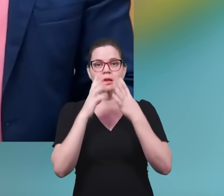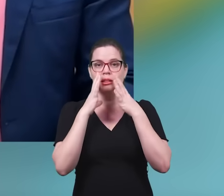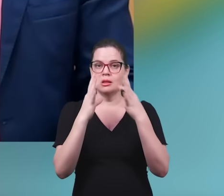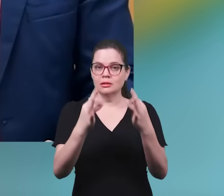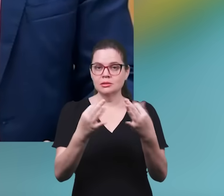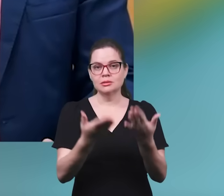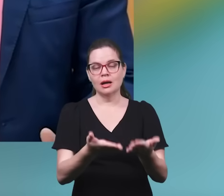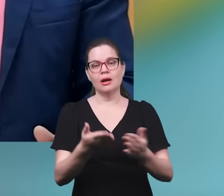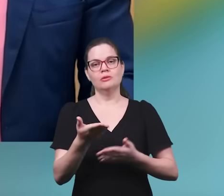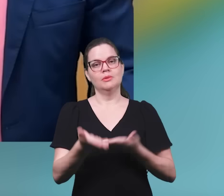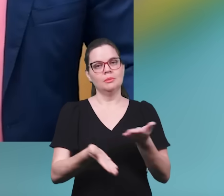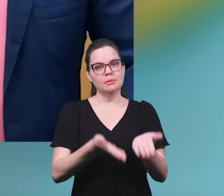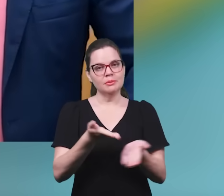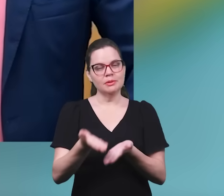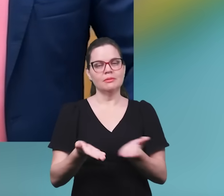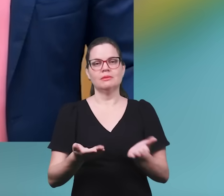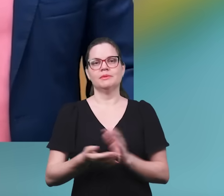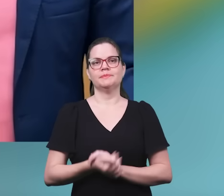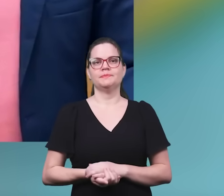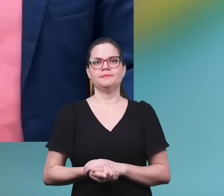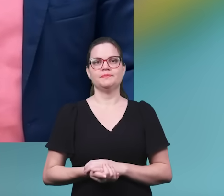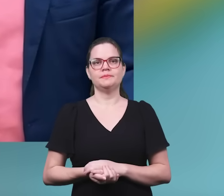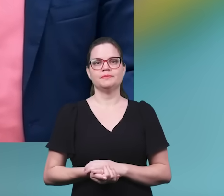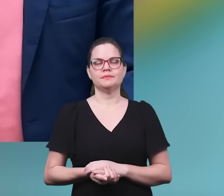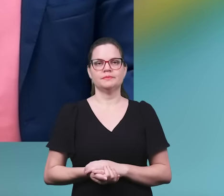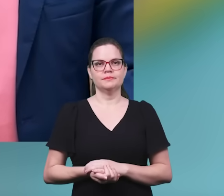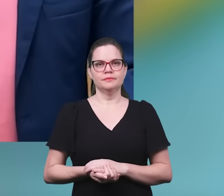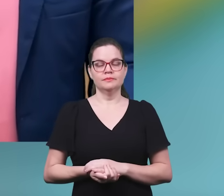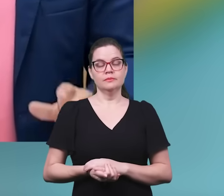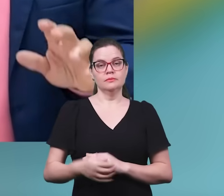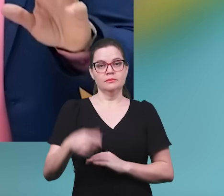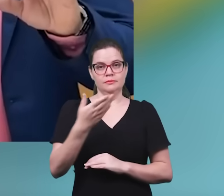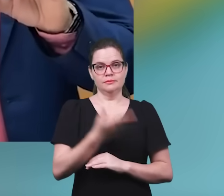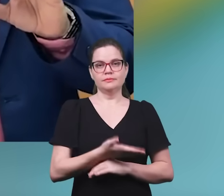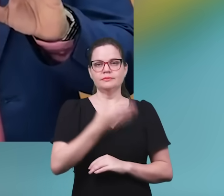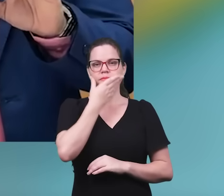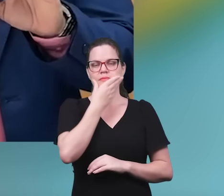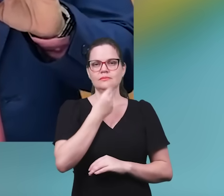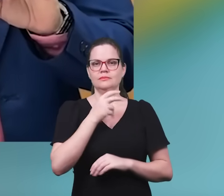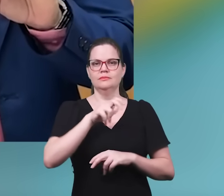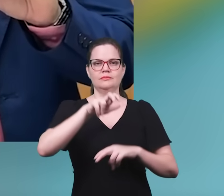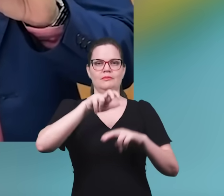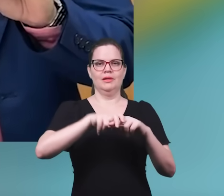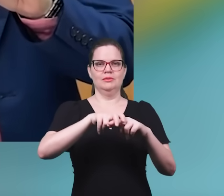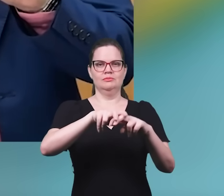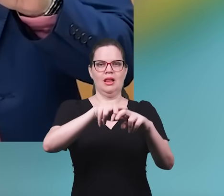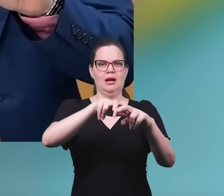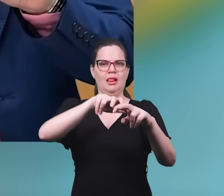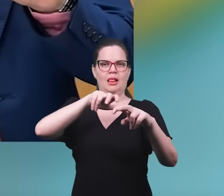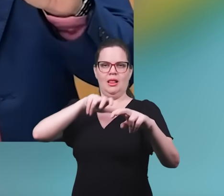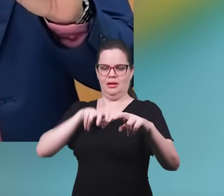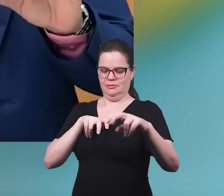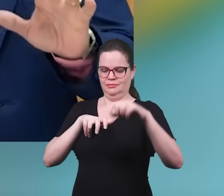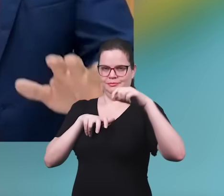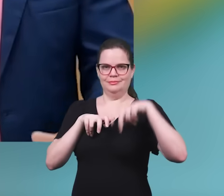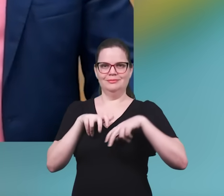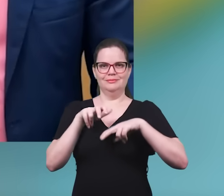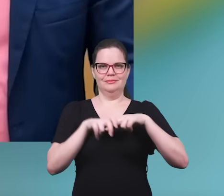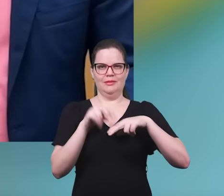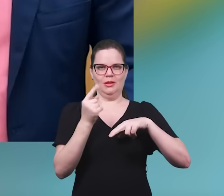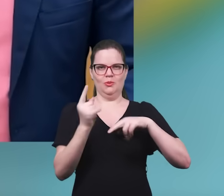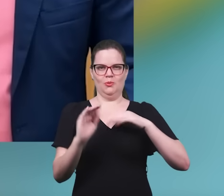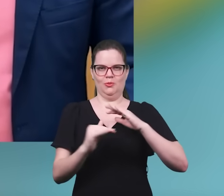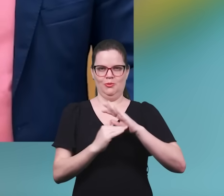atenção, oração, pela igreja. E ele estava lá sentado, lá nos últimos